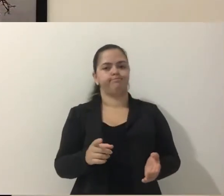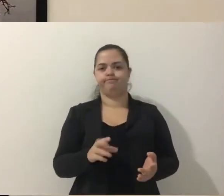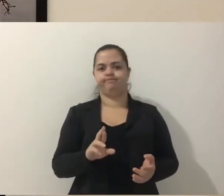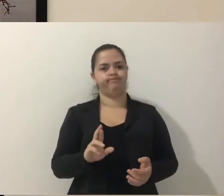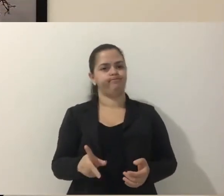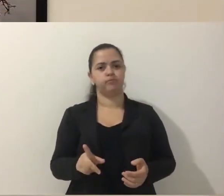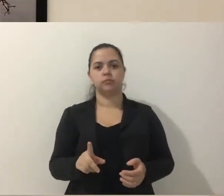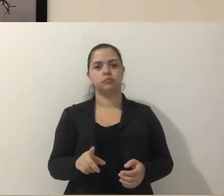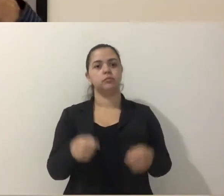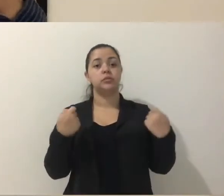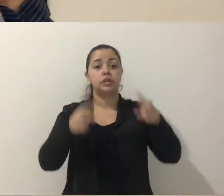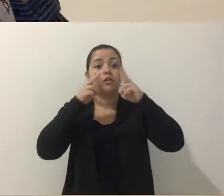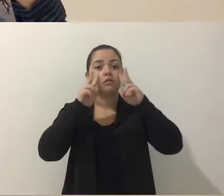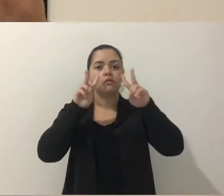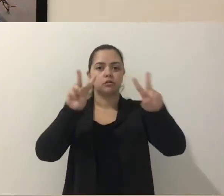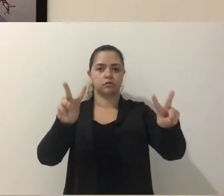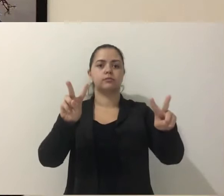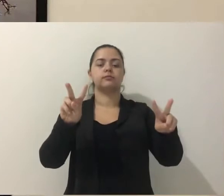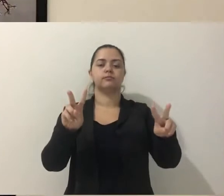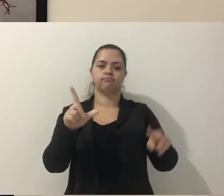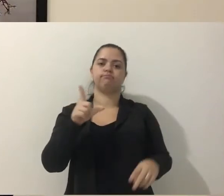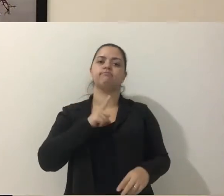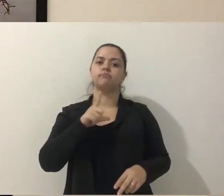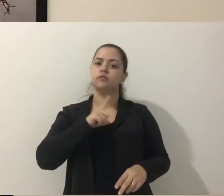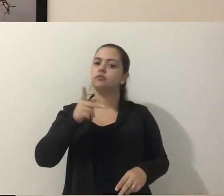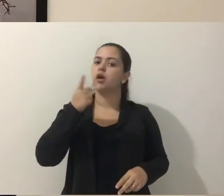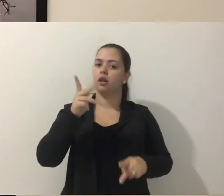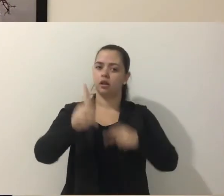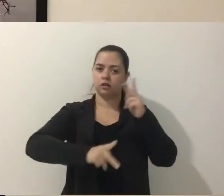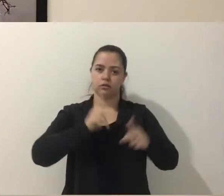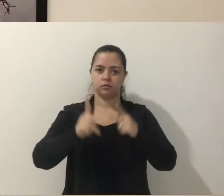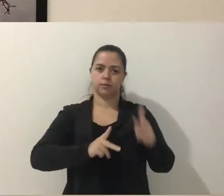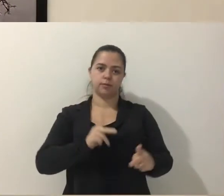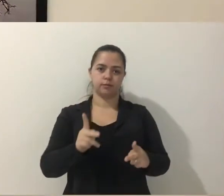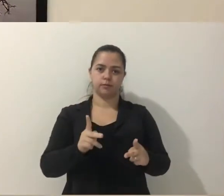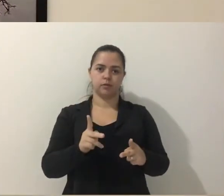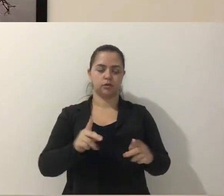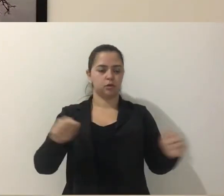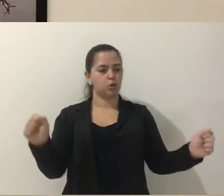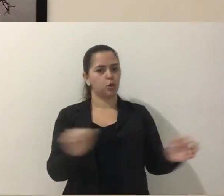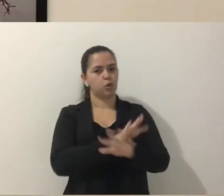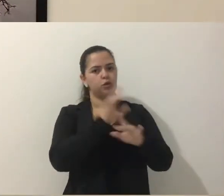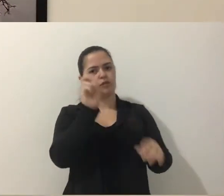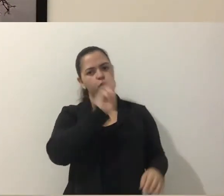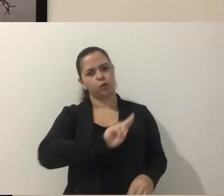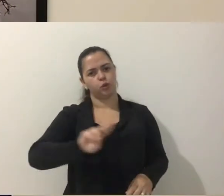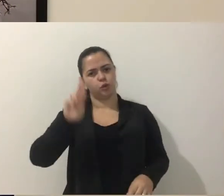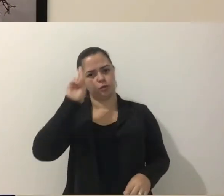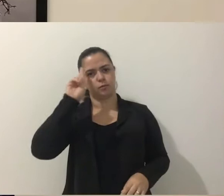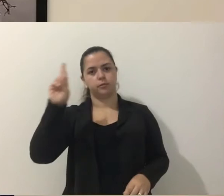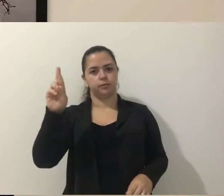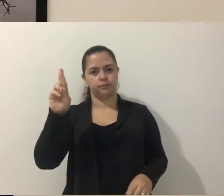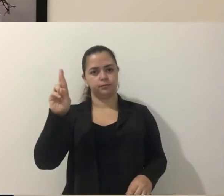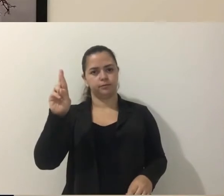testemunho, e falar para as pessoas e glorificar o nome do Senhor. Que o Senhor nos